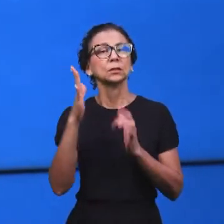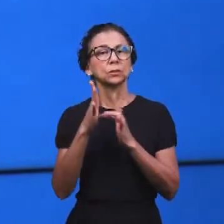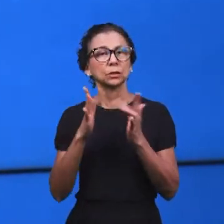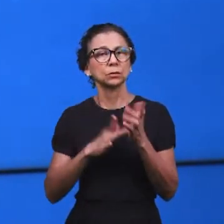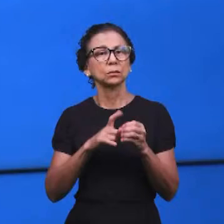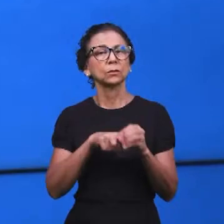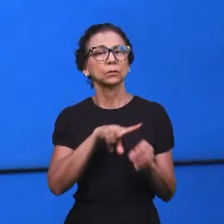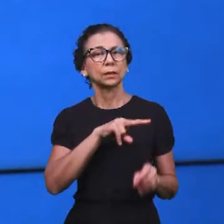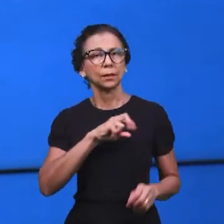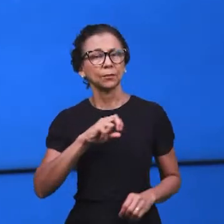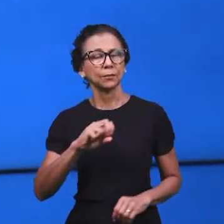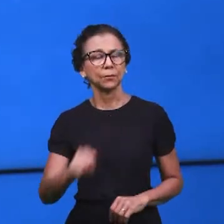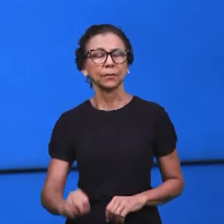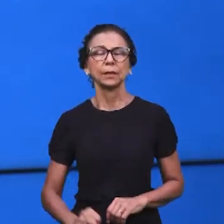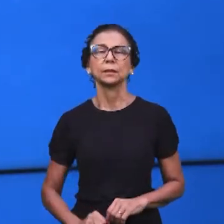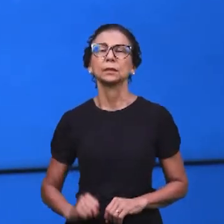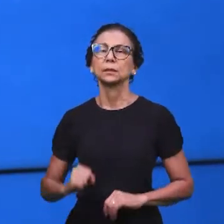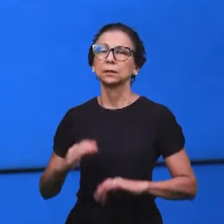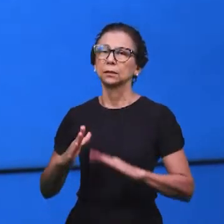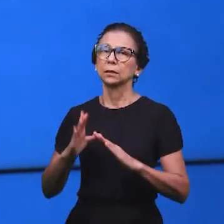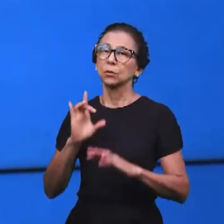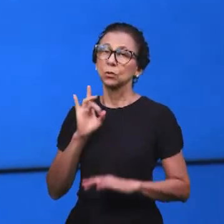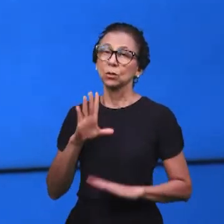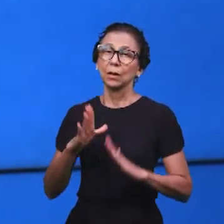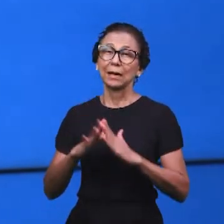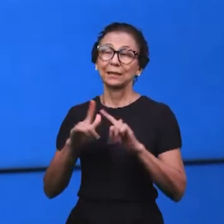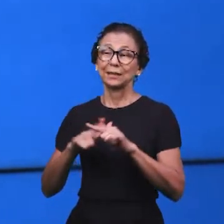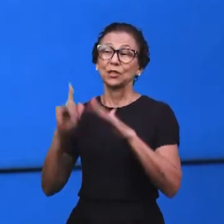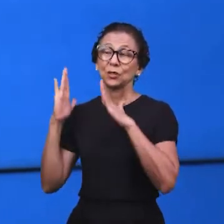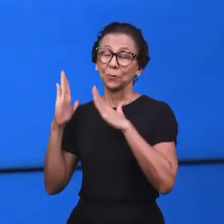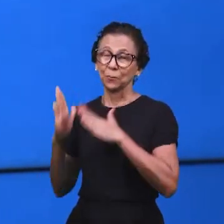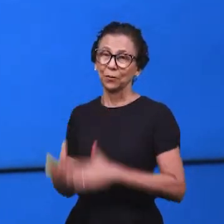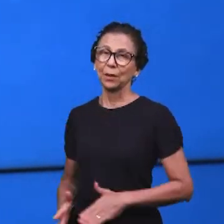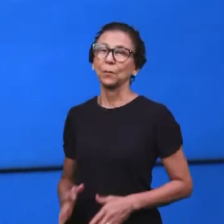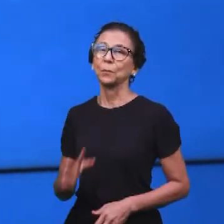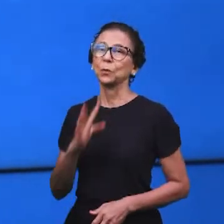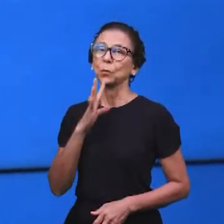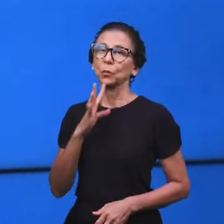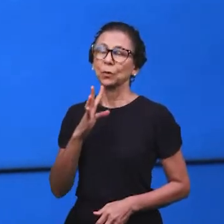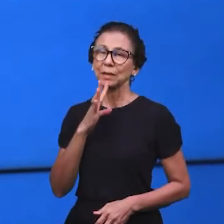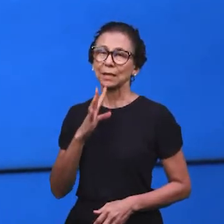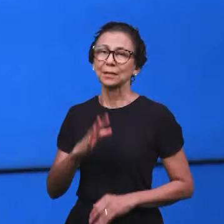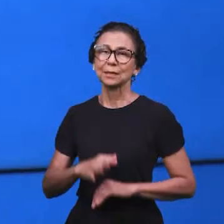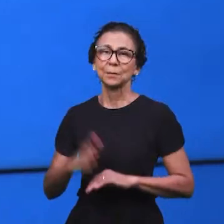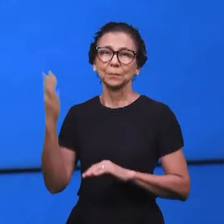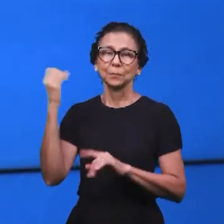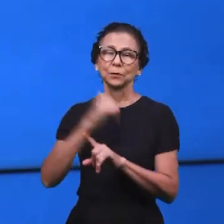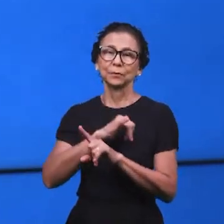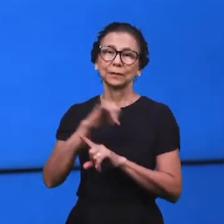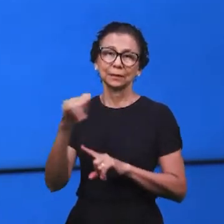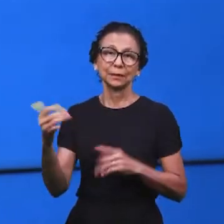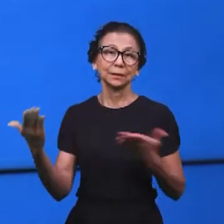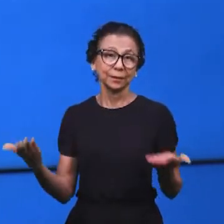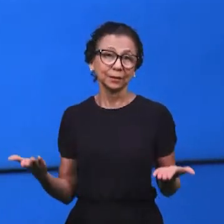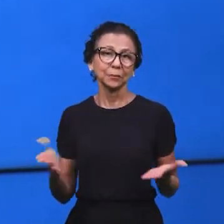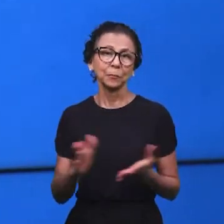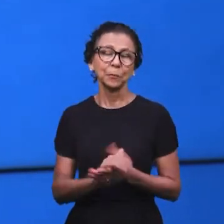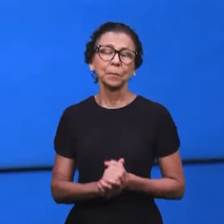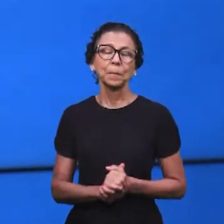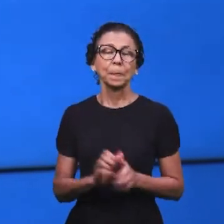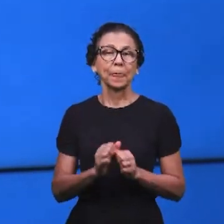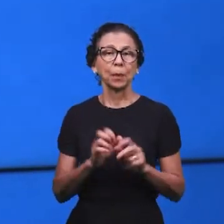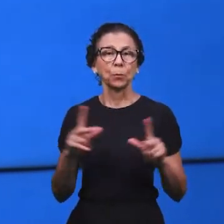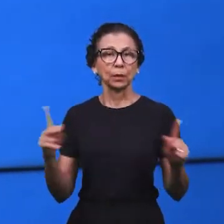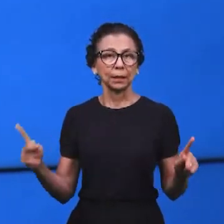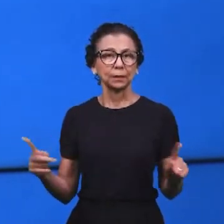igreja fiel de Jesus, que ouve a voz do Senhor. Como citado muito bem em Apocalipse 22, verso 17, O